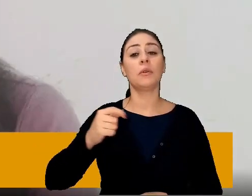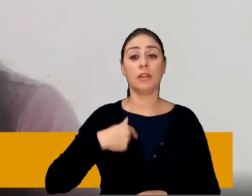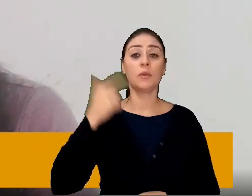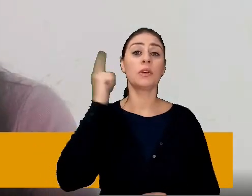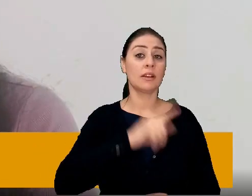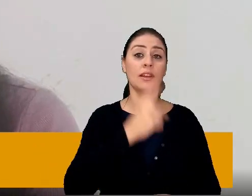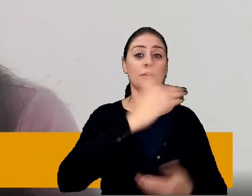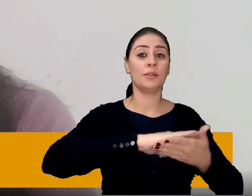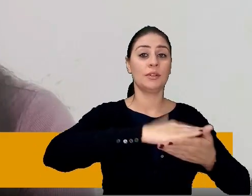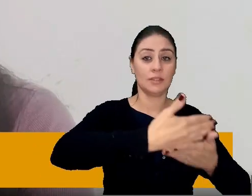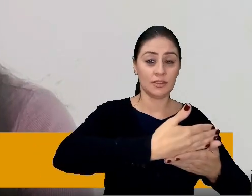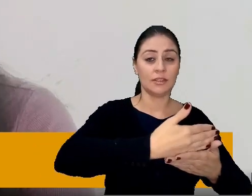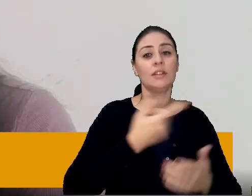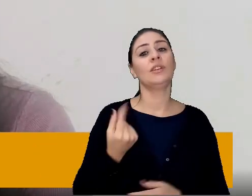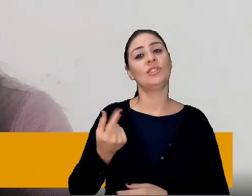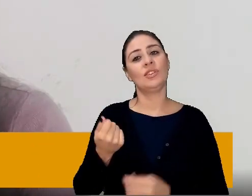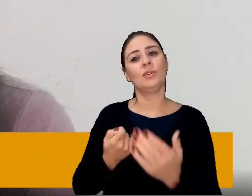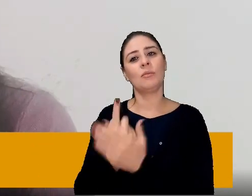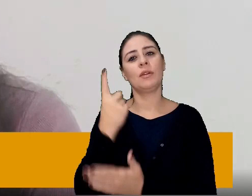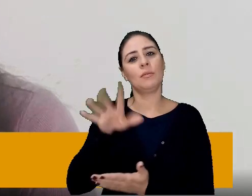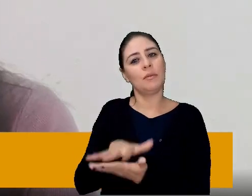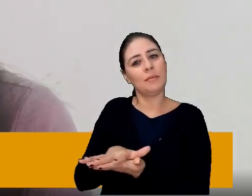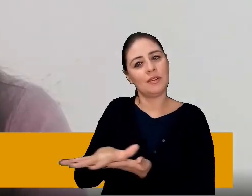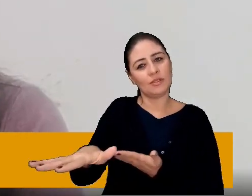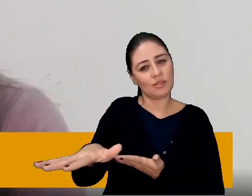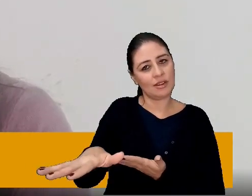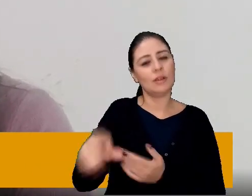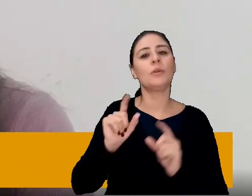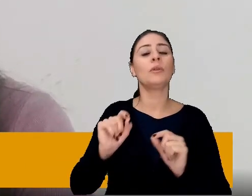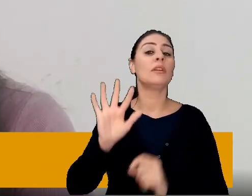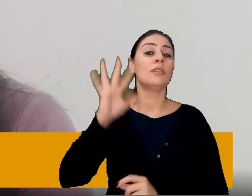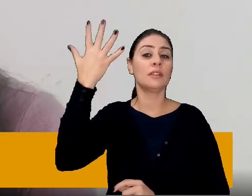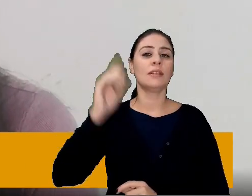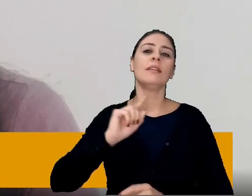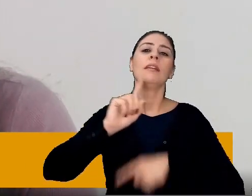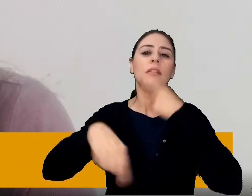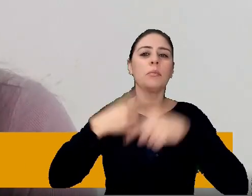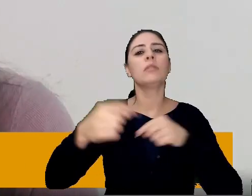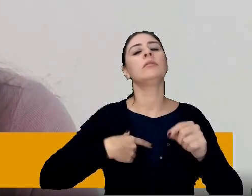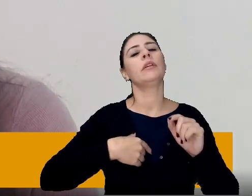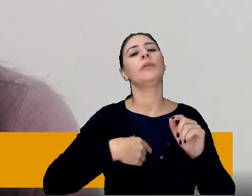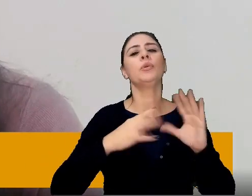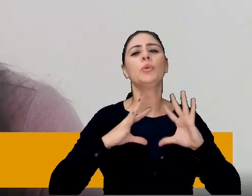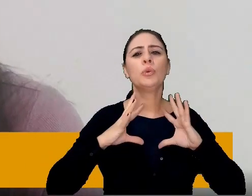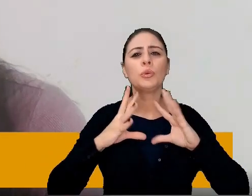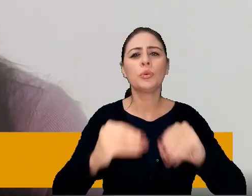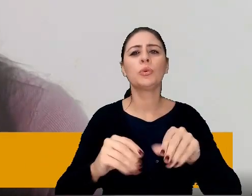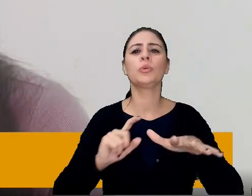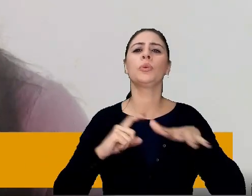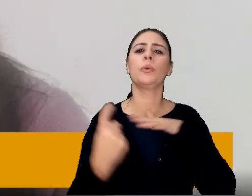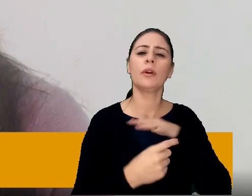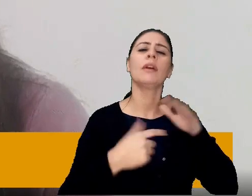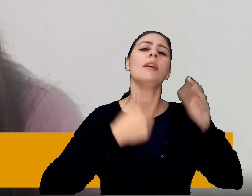eles acompanhando, compartilhando, né, o meu leilão, eu acabei ganhando esse computador e com o dinheiro eu comprei uma impressora. O